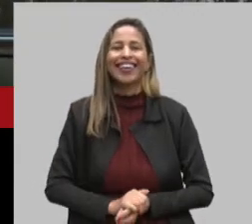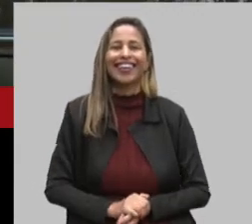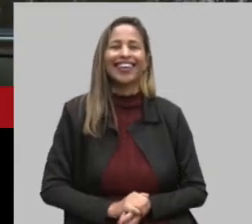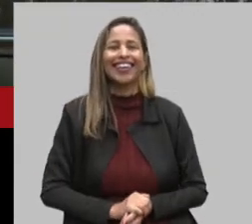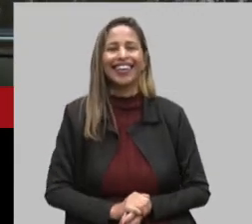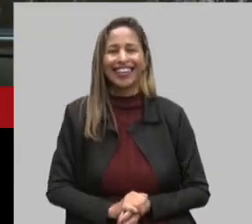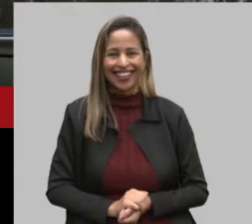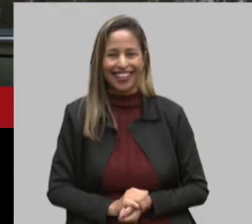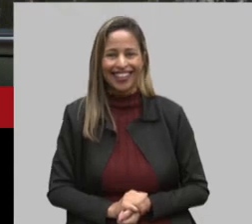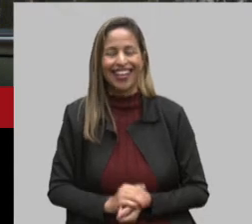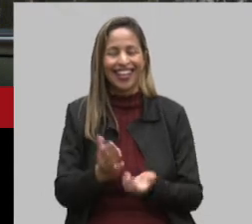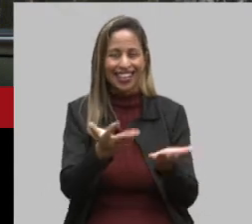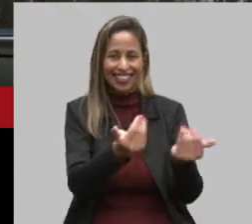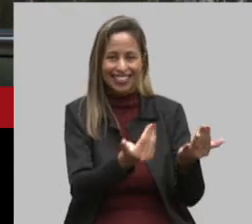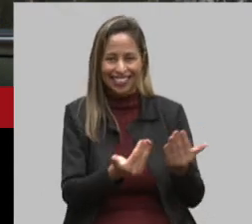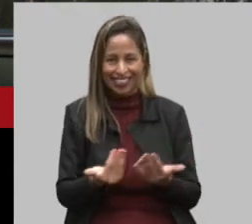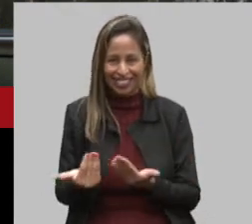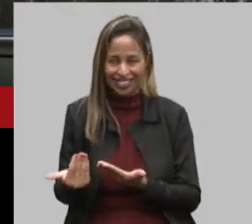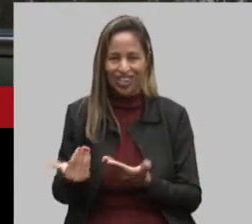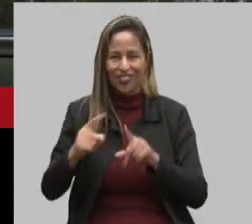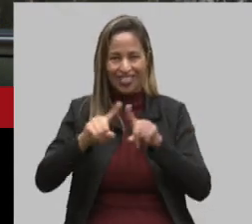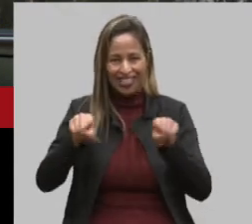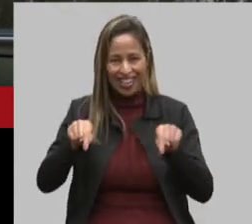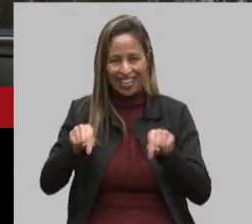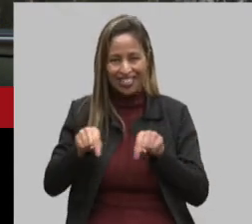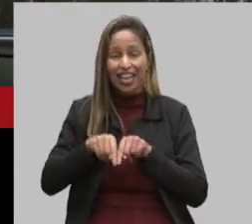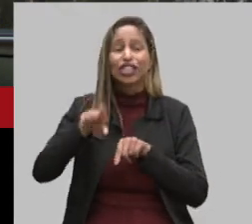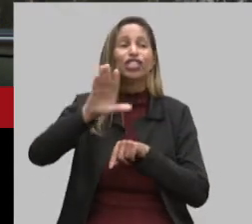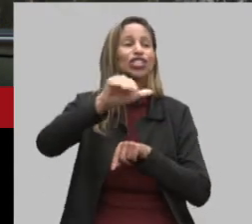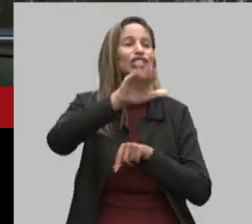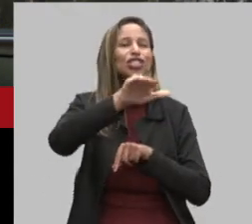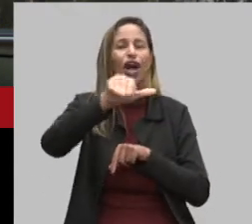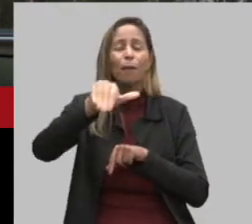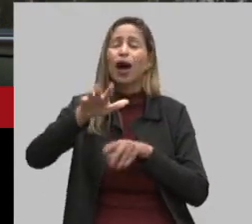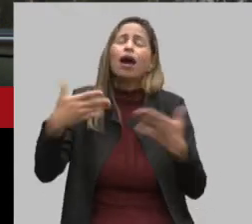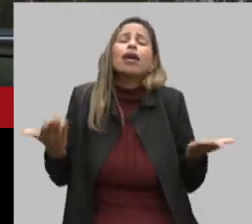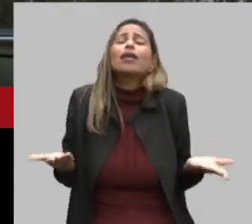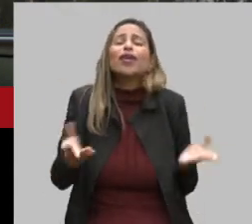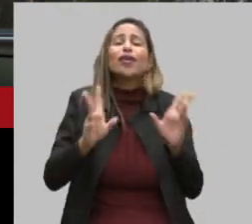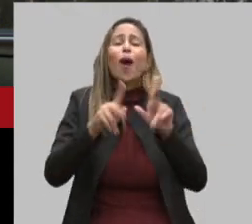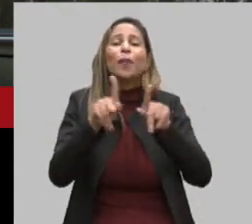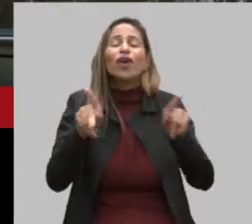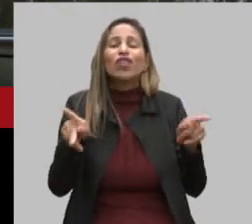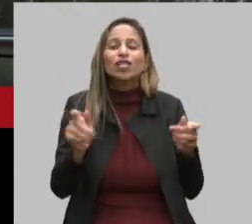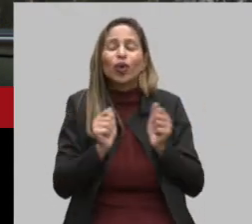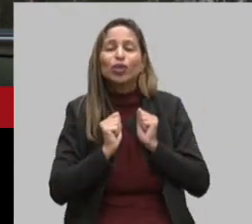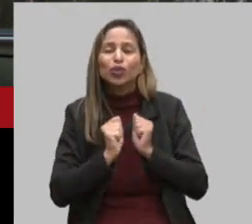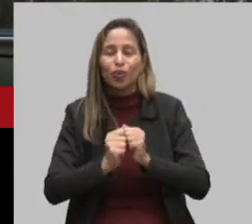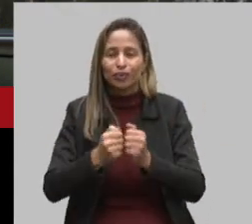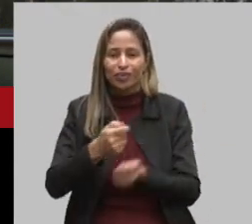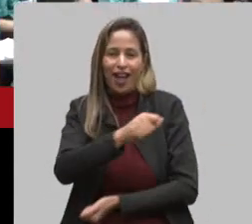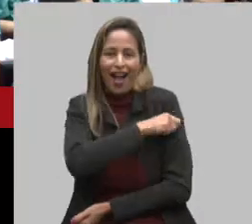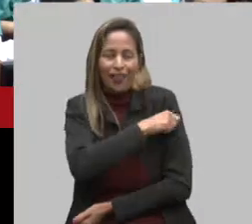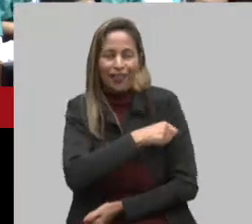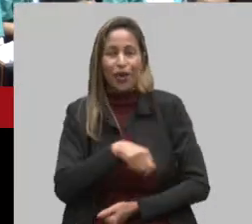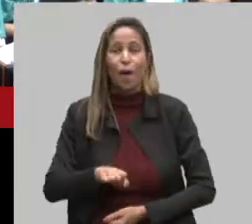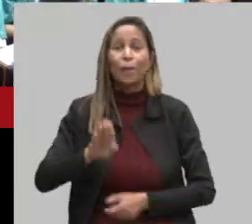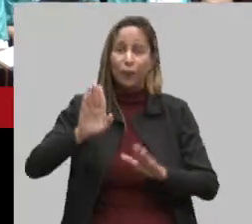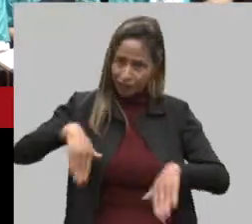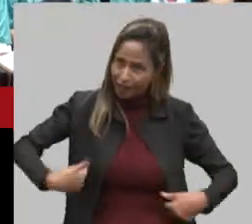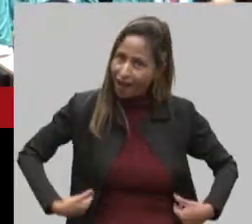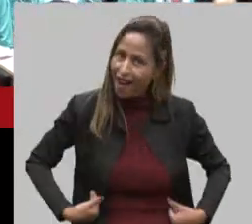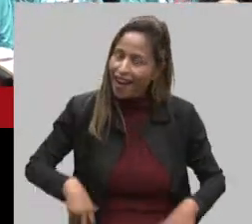Parlamento jovem na sala a gente chamaria de chamada e cadê os professores que estão acompanhando os estudantes levanta